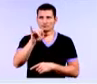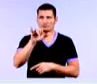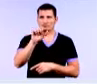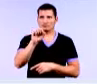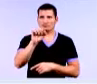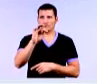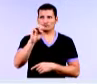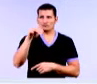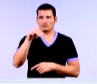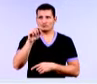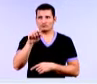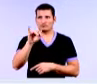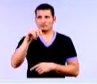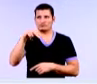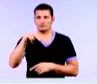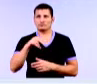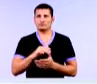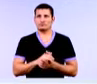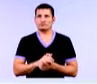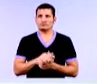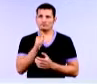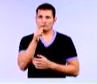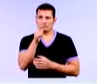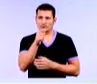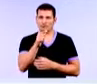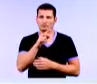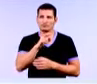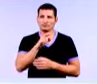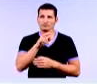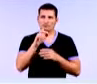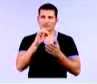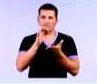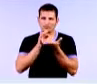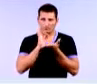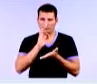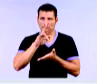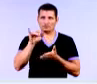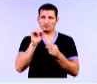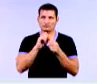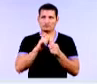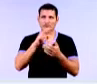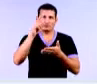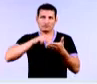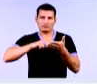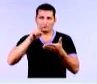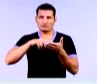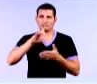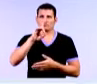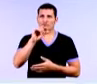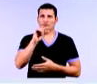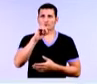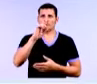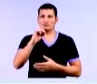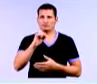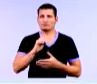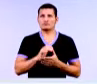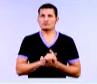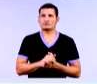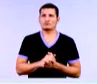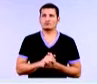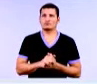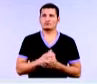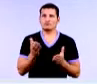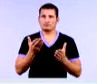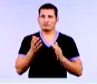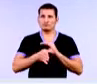para o Java o seguinte, ó Java, aqui você vai fazer uma leitura de um dado, beleza? E aí eu vou mandar uma saída